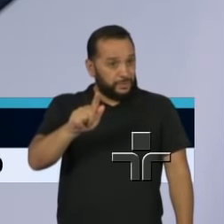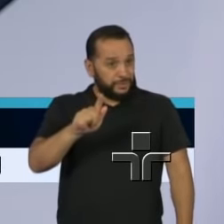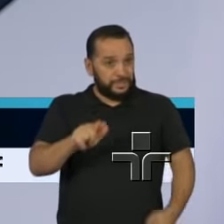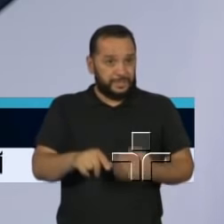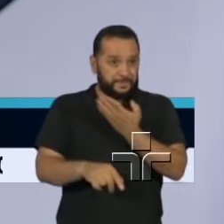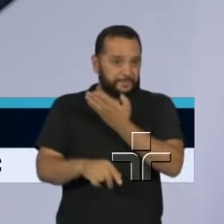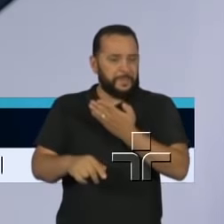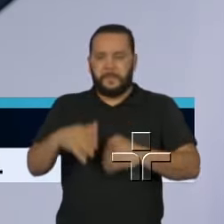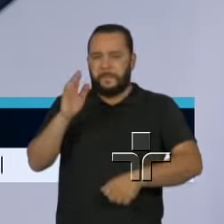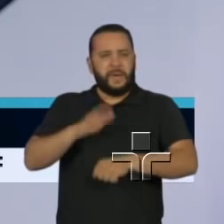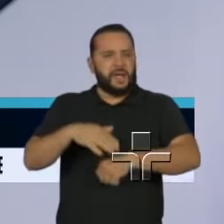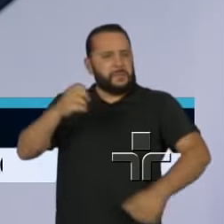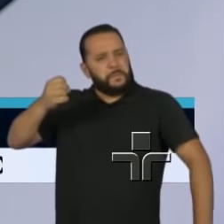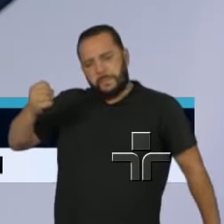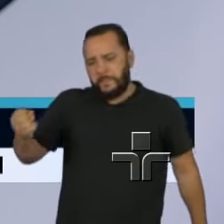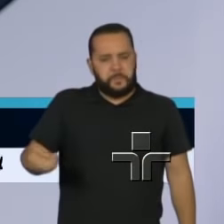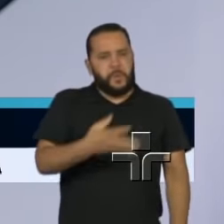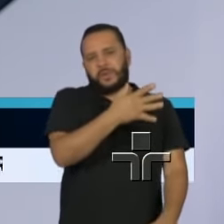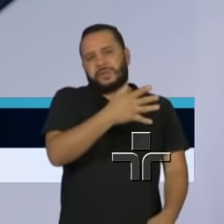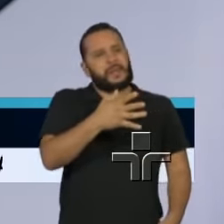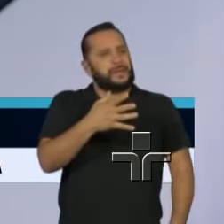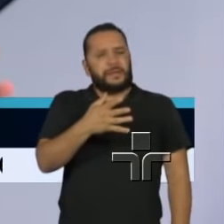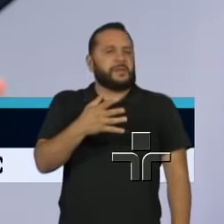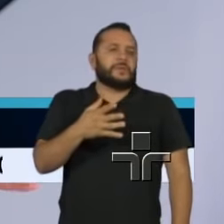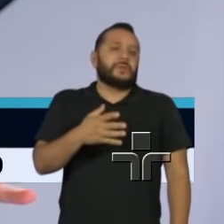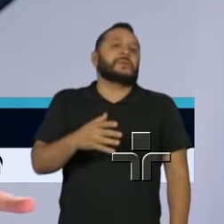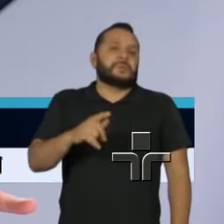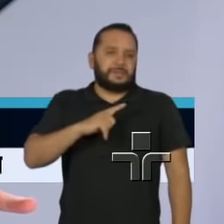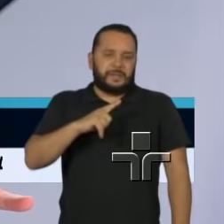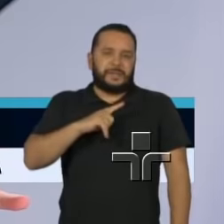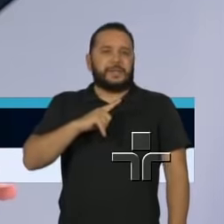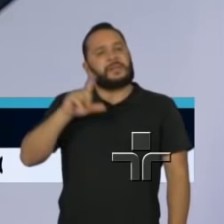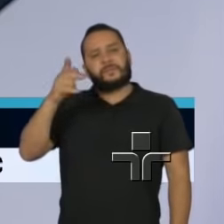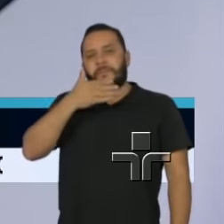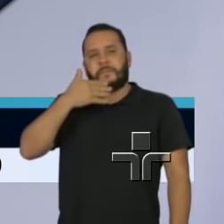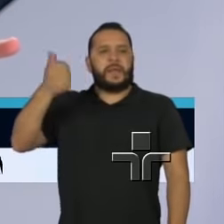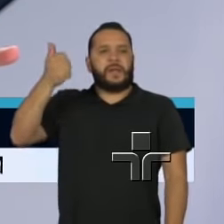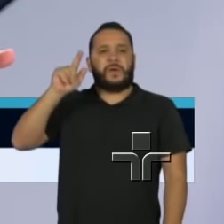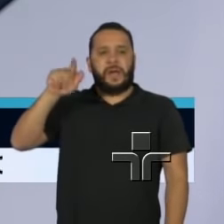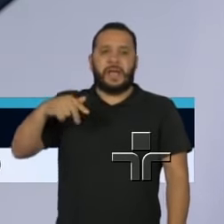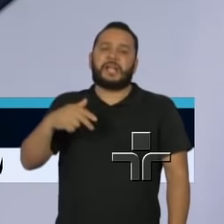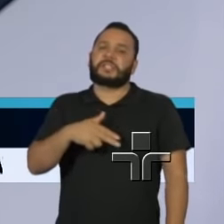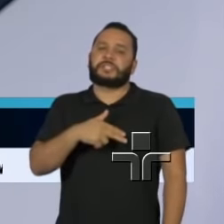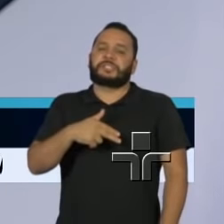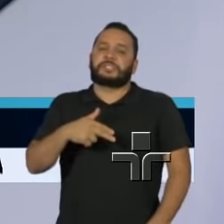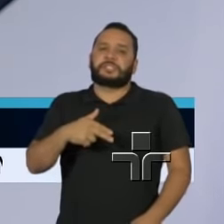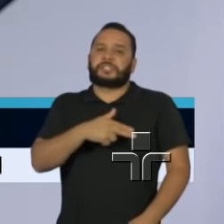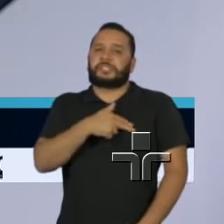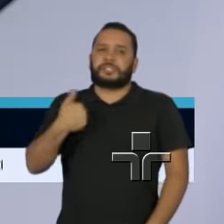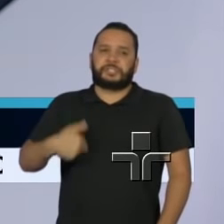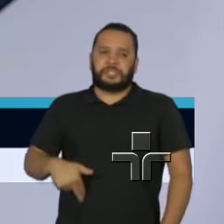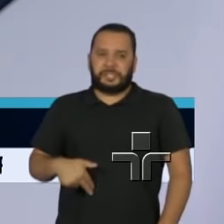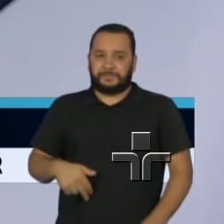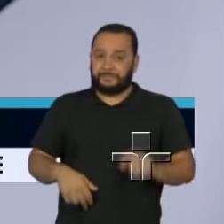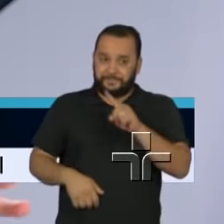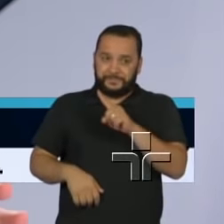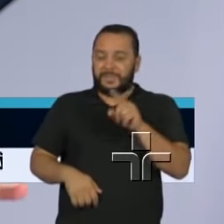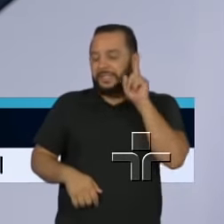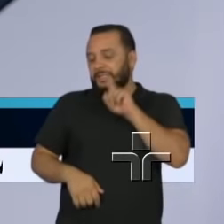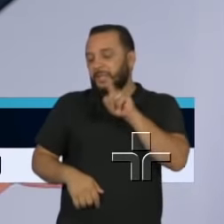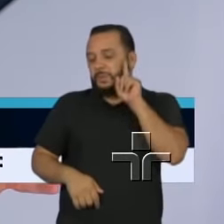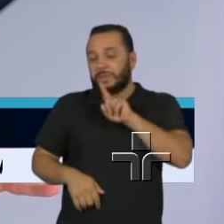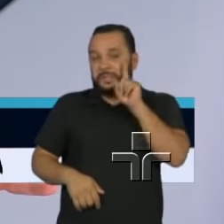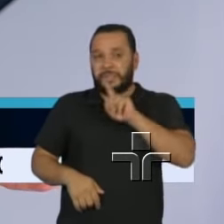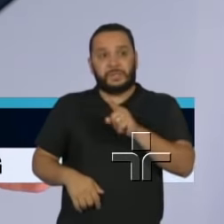mais moderno e melhor financiado no mundo, quem oferece são os chineses. Os Estados Unidos não querem que os demais países